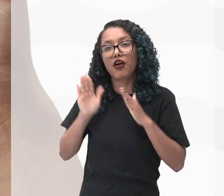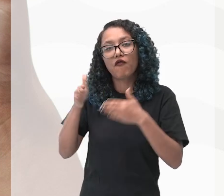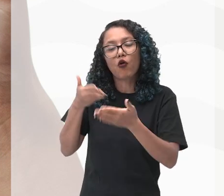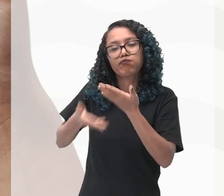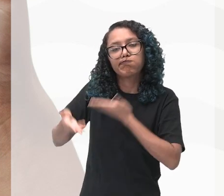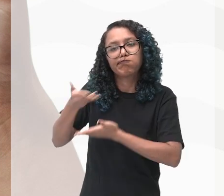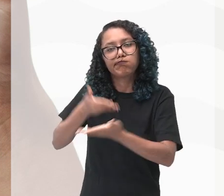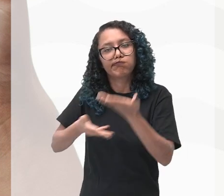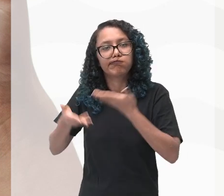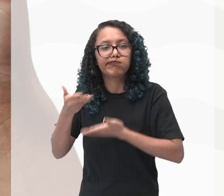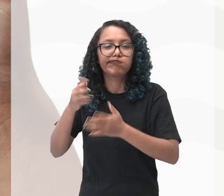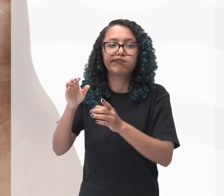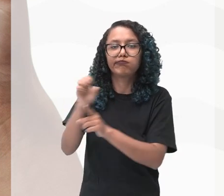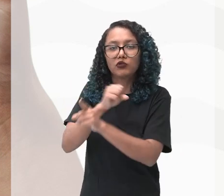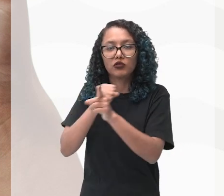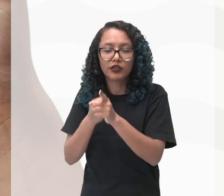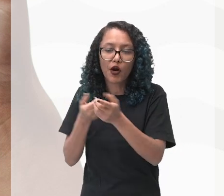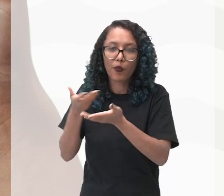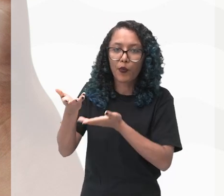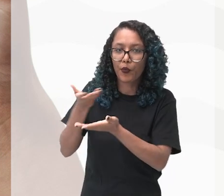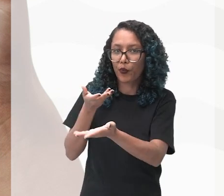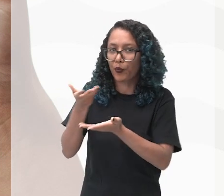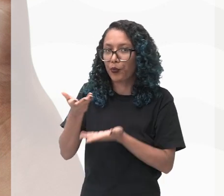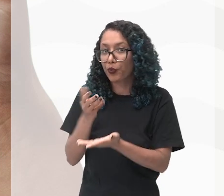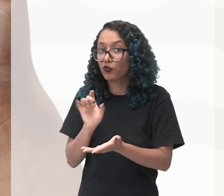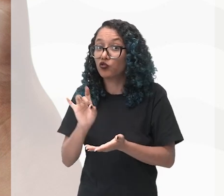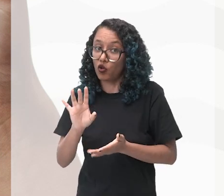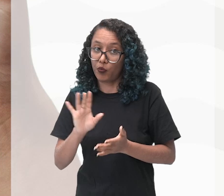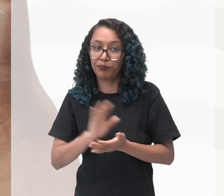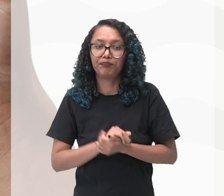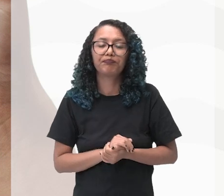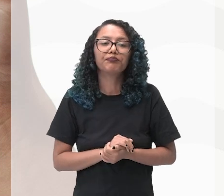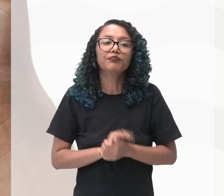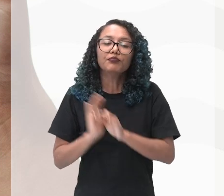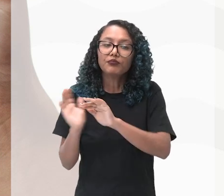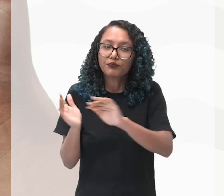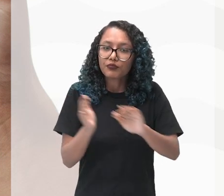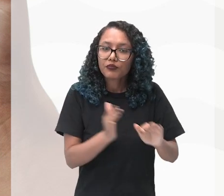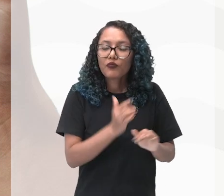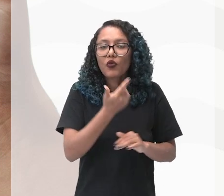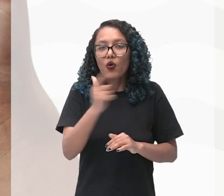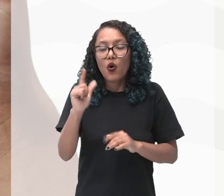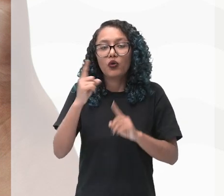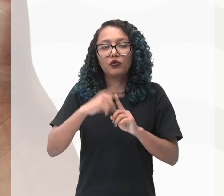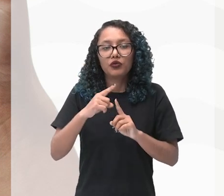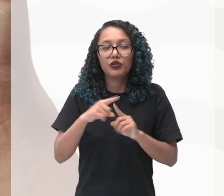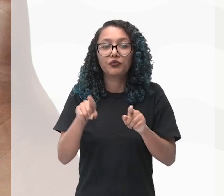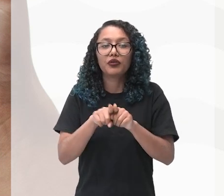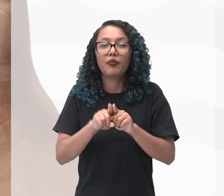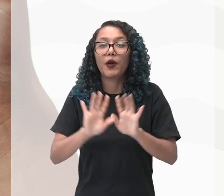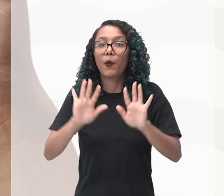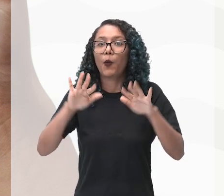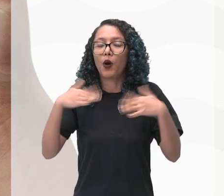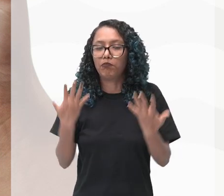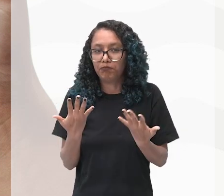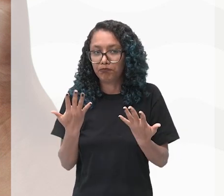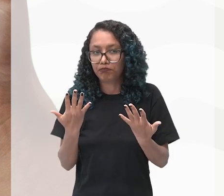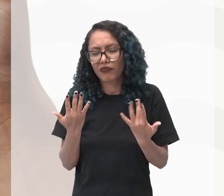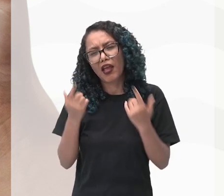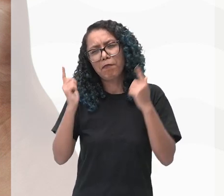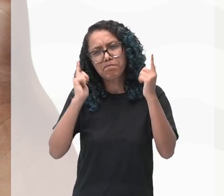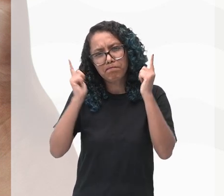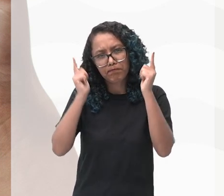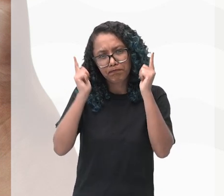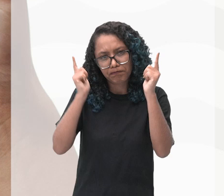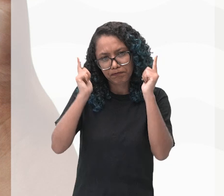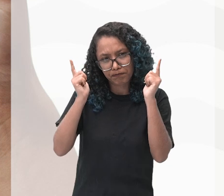contrário das redes genéricas que nós comentamos, né, que são voltadas mais para interações sociais. Outro tipo